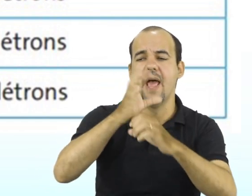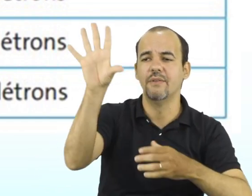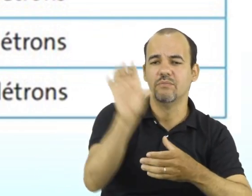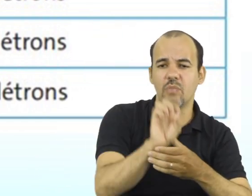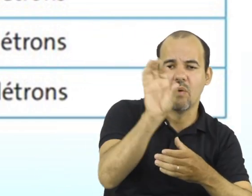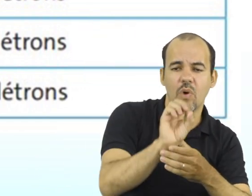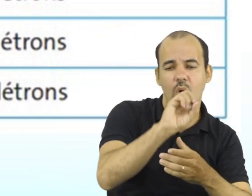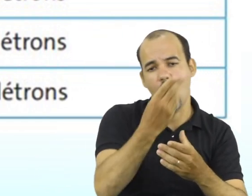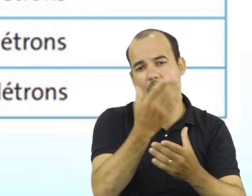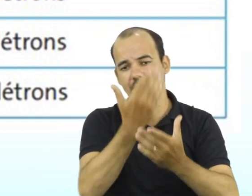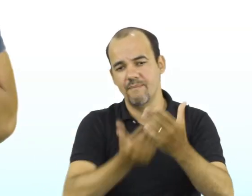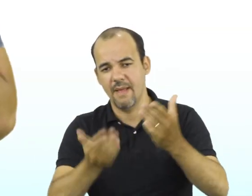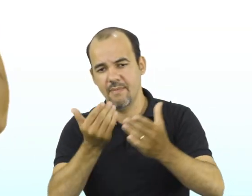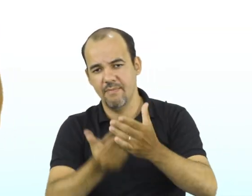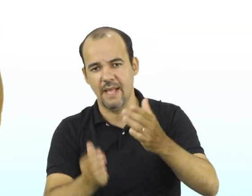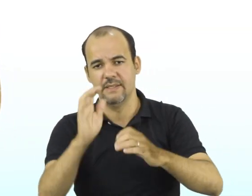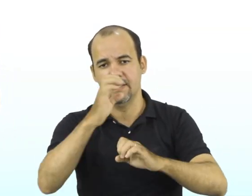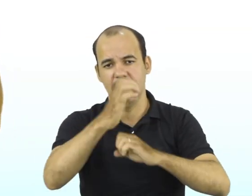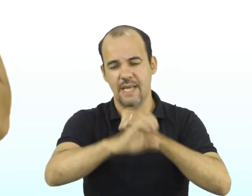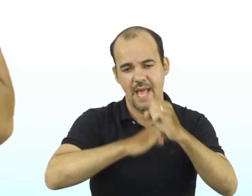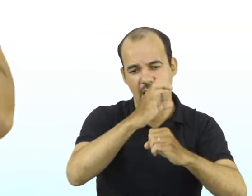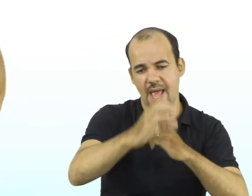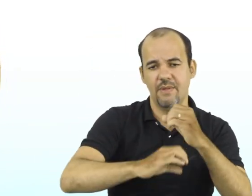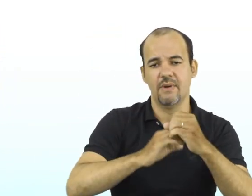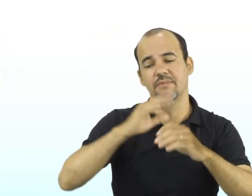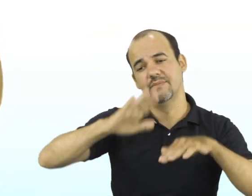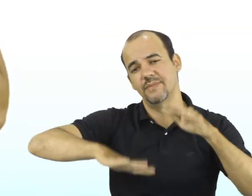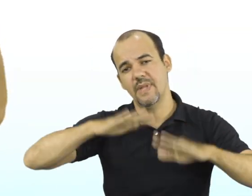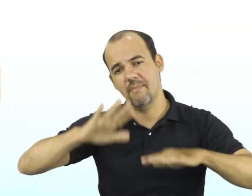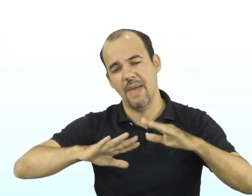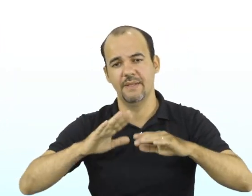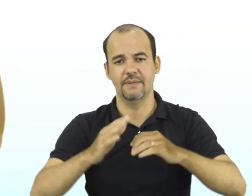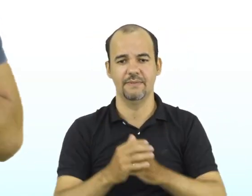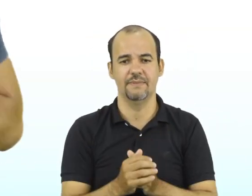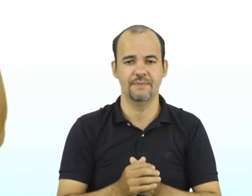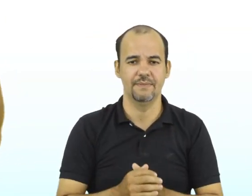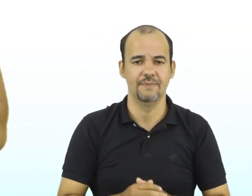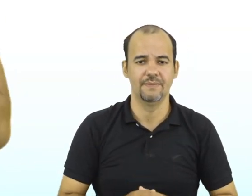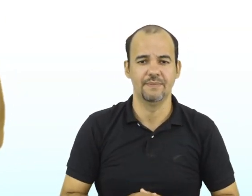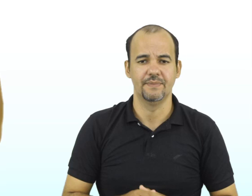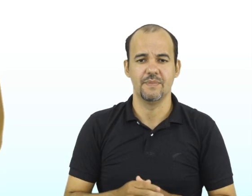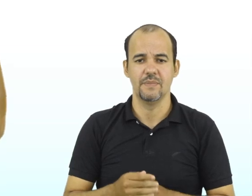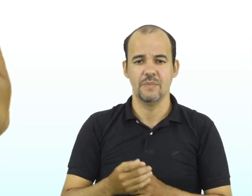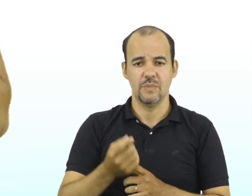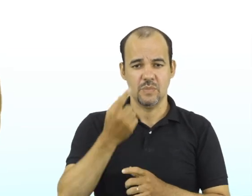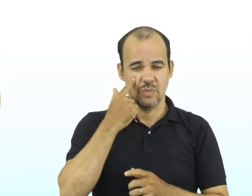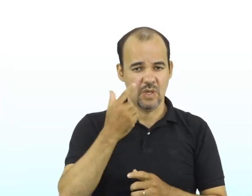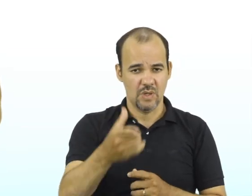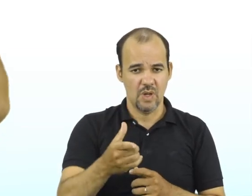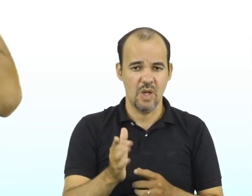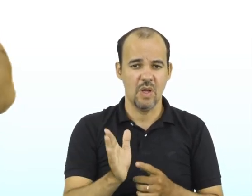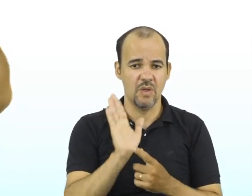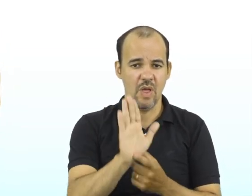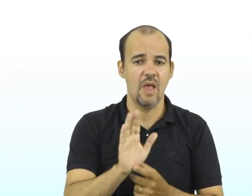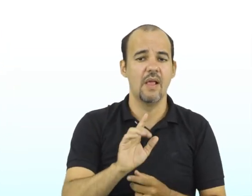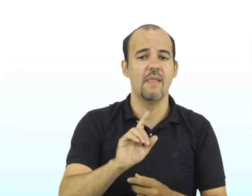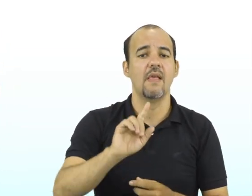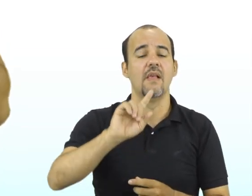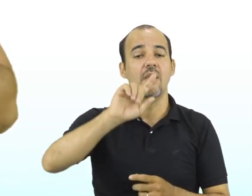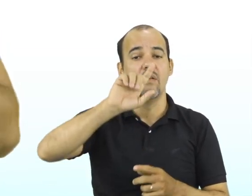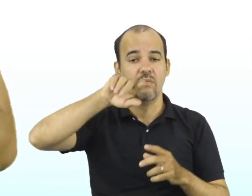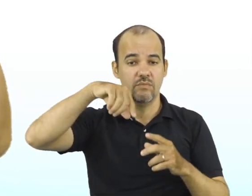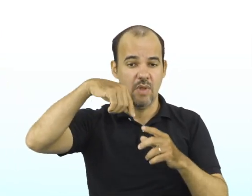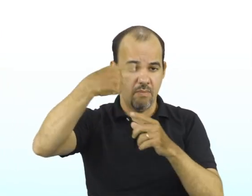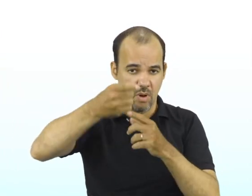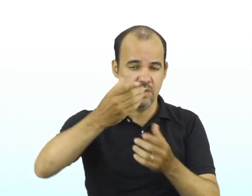ou perde. Ok? Então, tá aqui. Esse ponto aqui inicial, eu já vou deixar para você que eu vou comentar